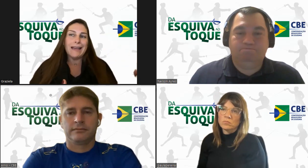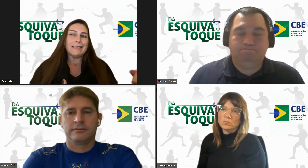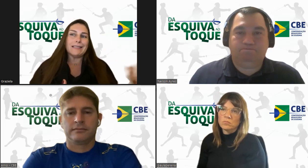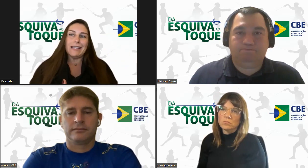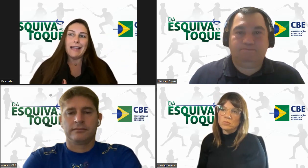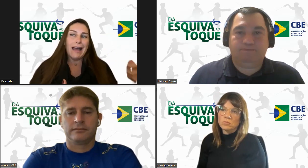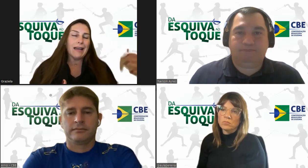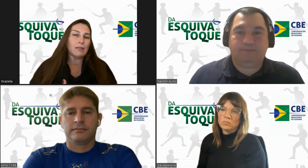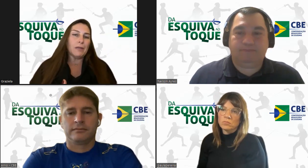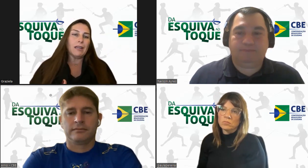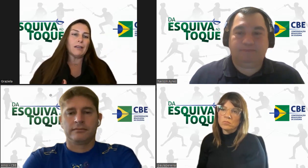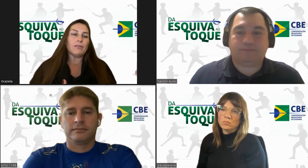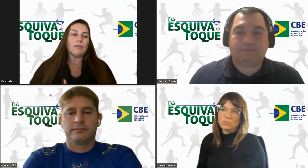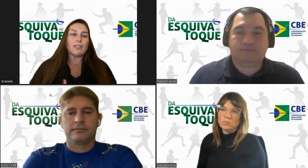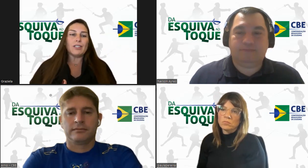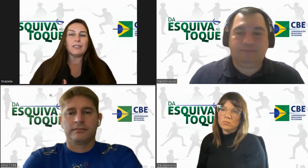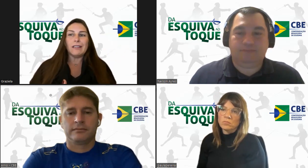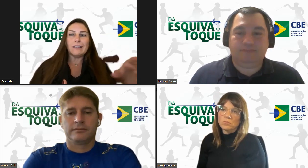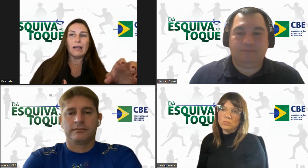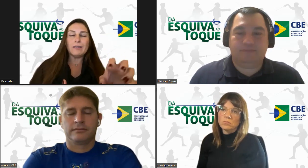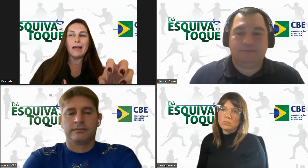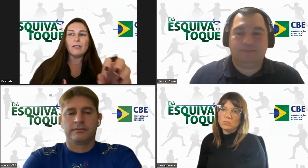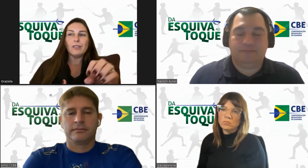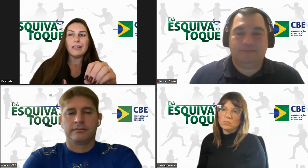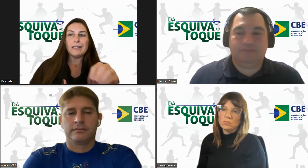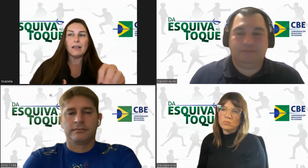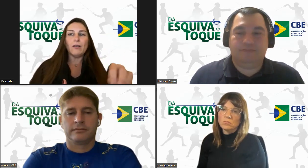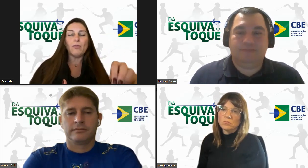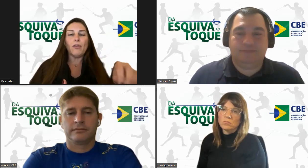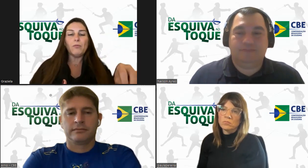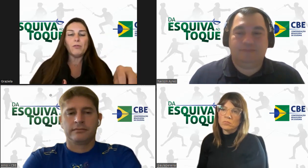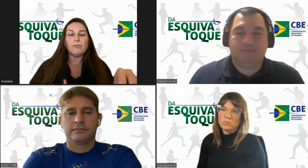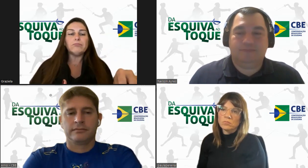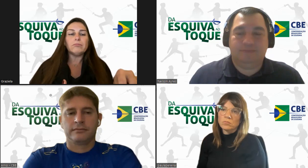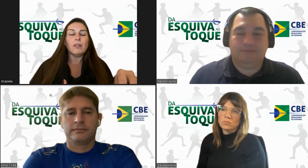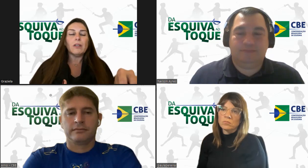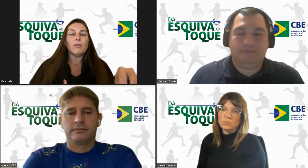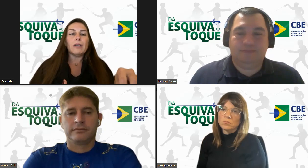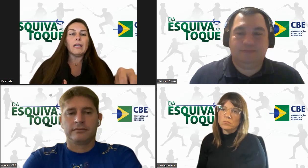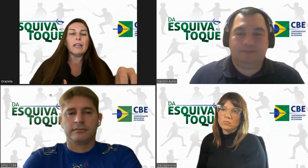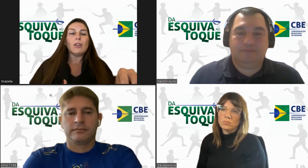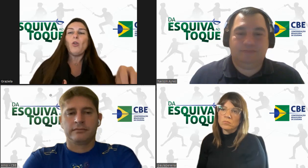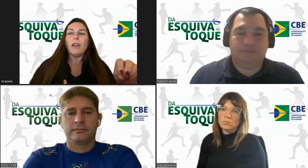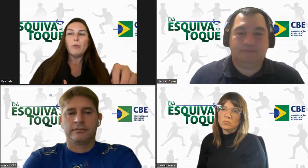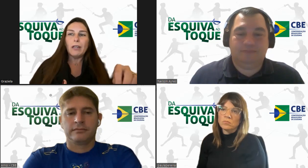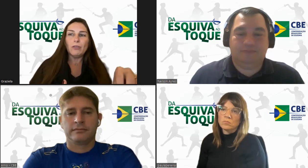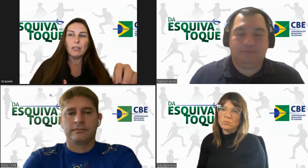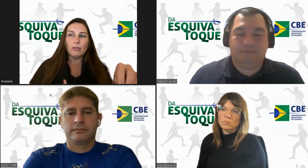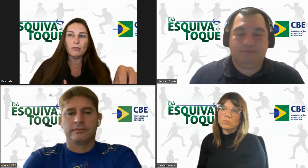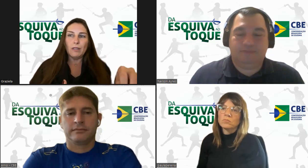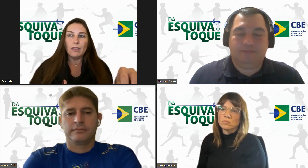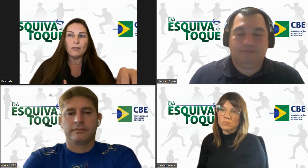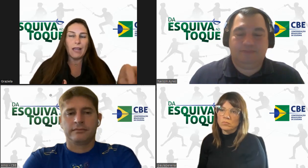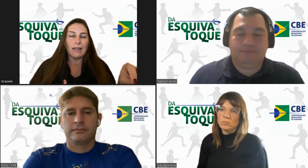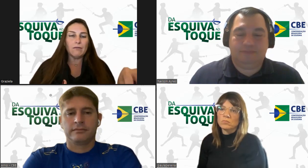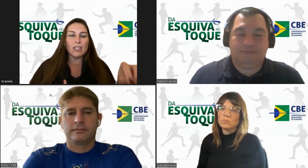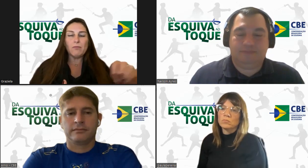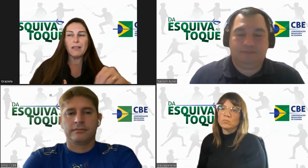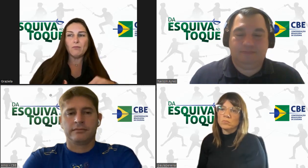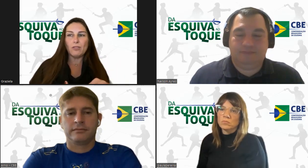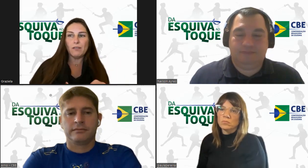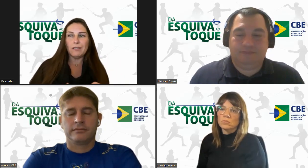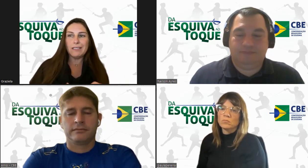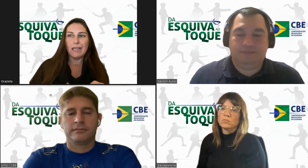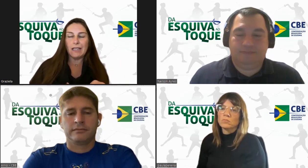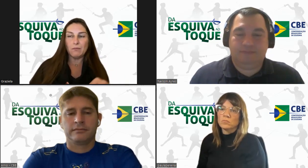estresse ansiedade medos eu acho que a gente tem que tentar usar nutrição como um grande colaborador em tudo isso que ela